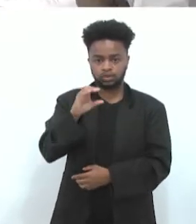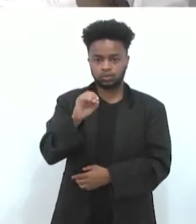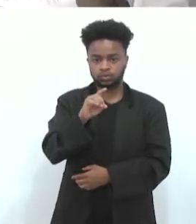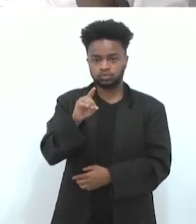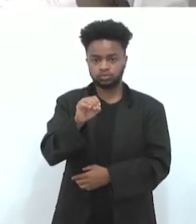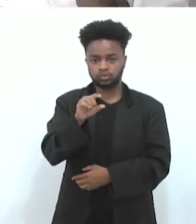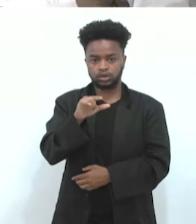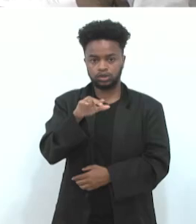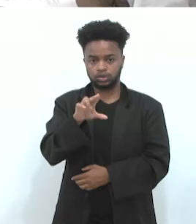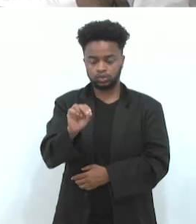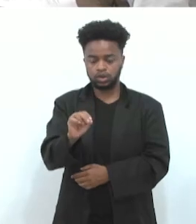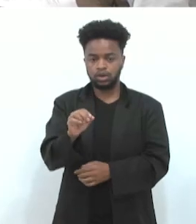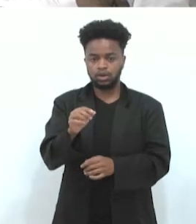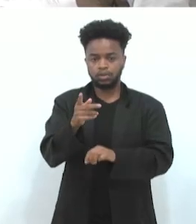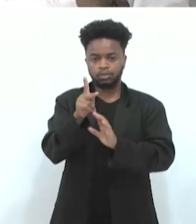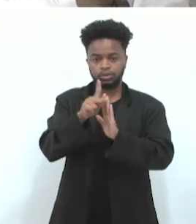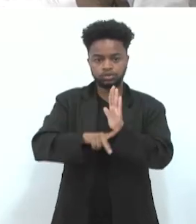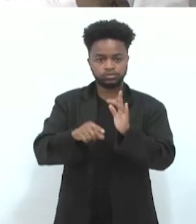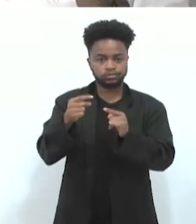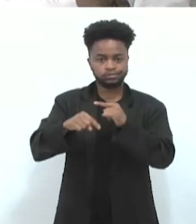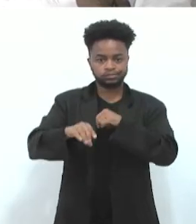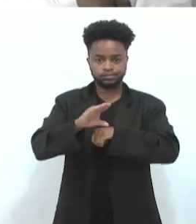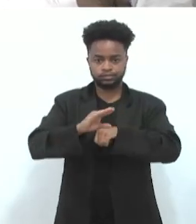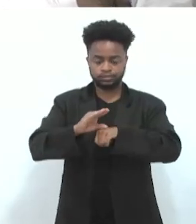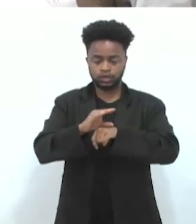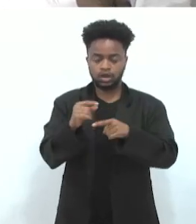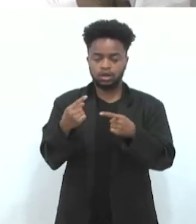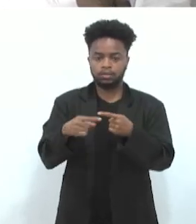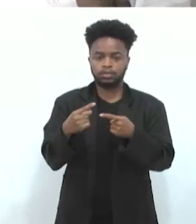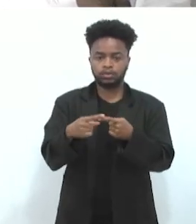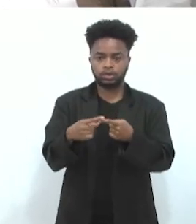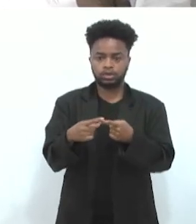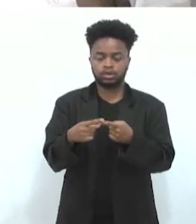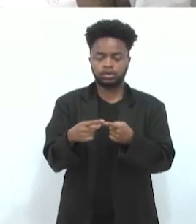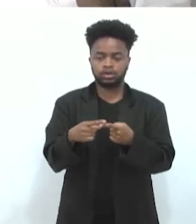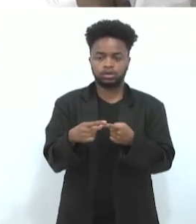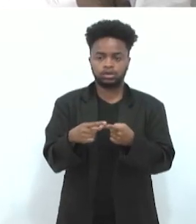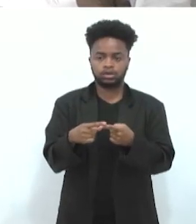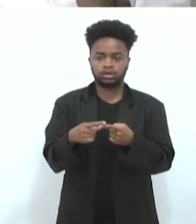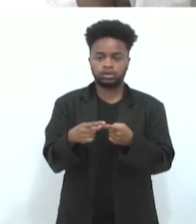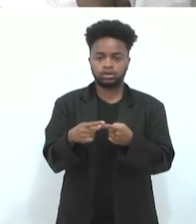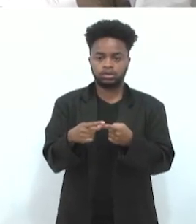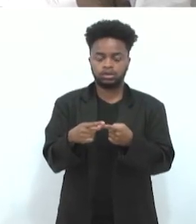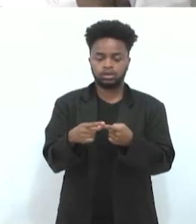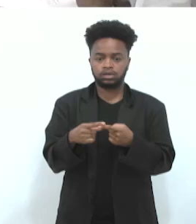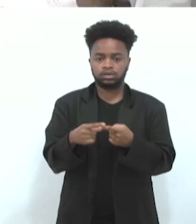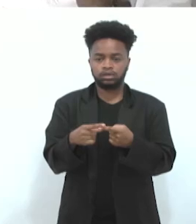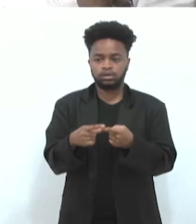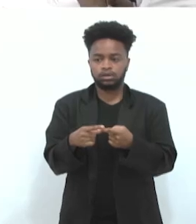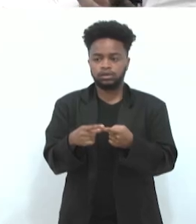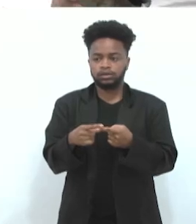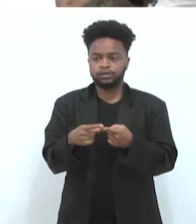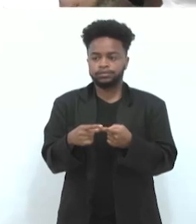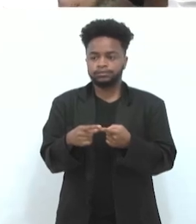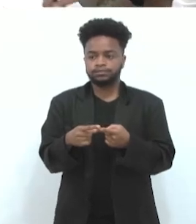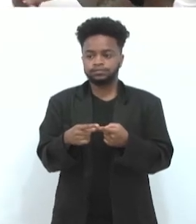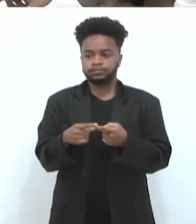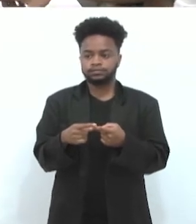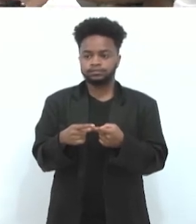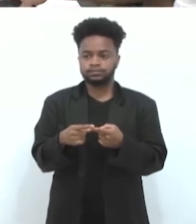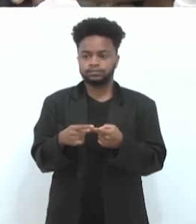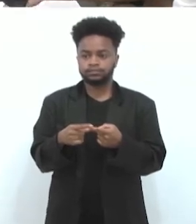O projeto é inconstitucional porque ele está concedendo...